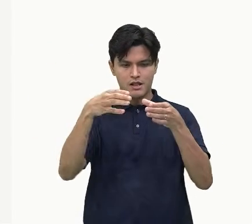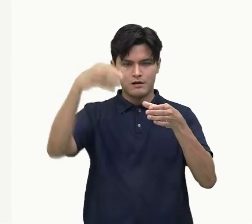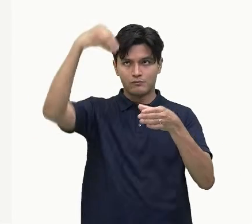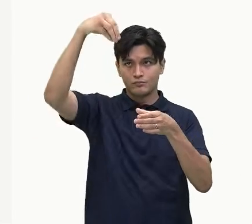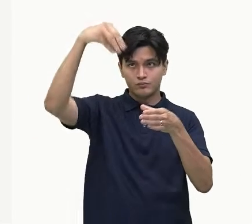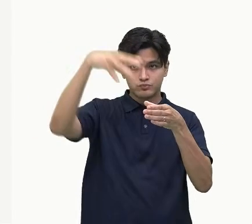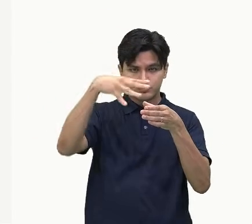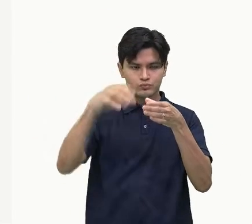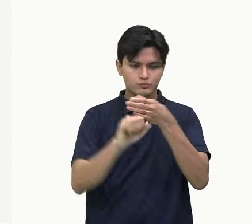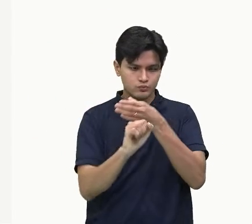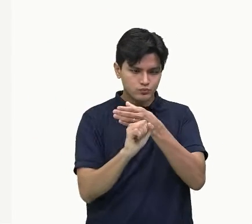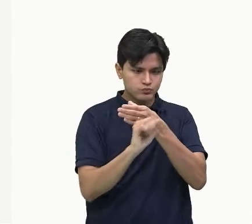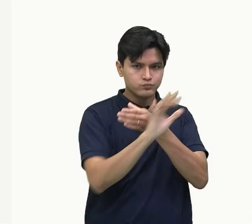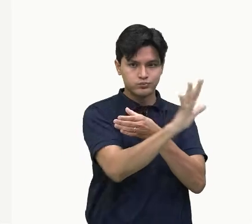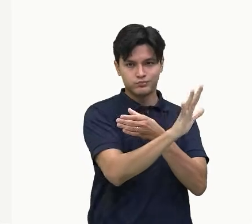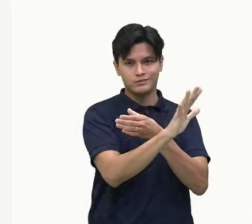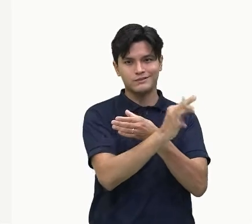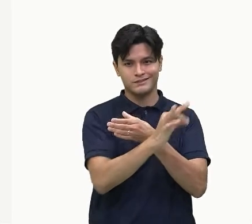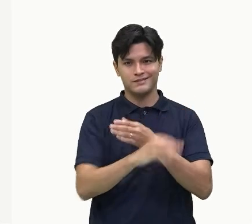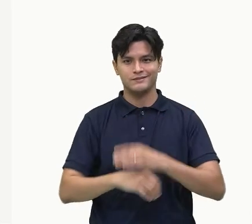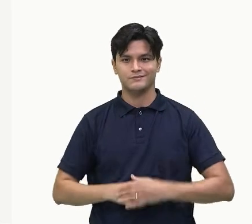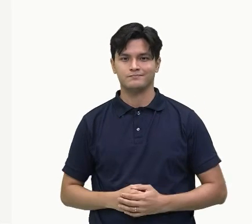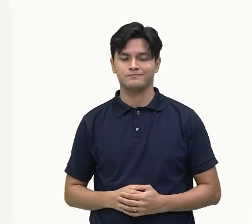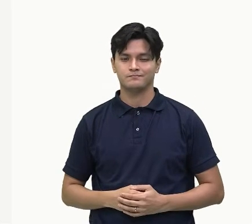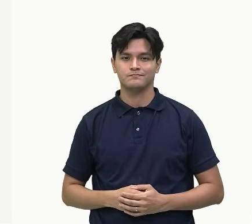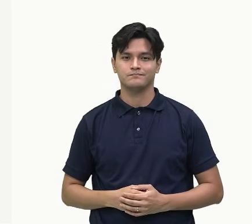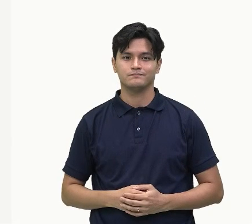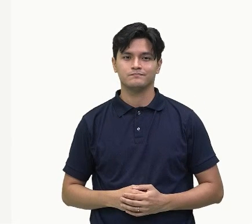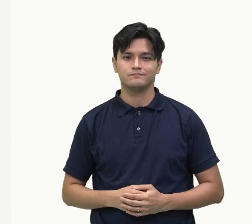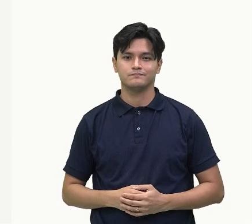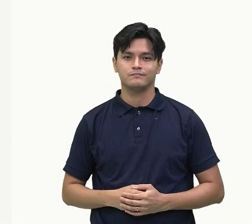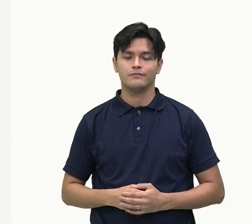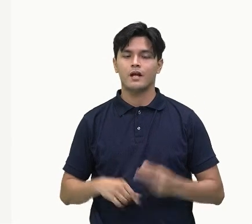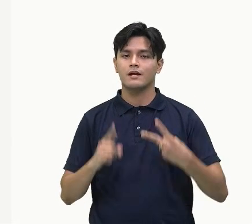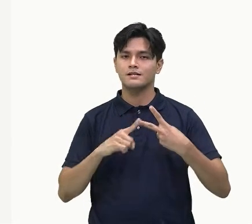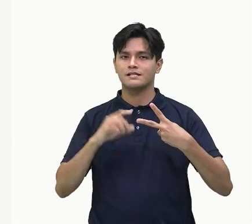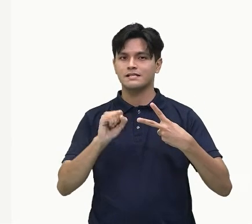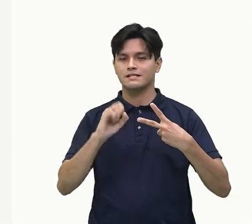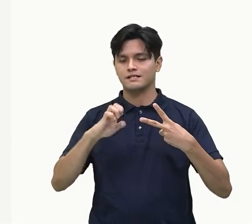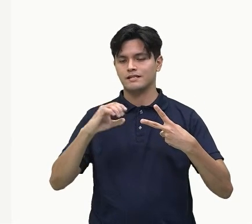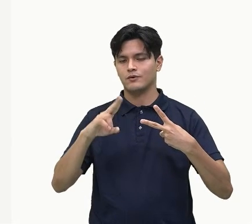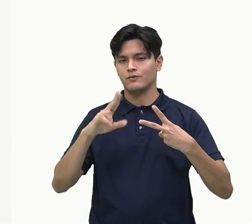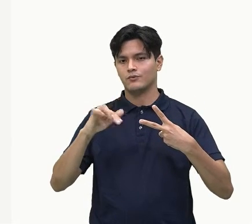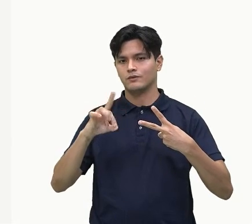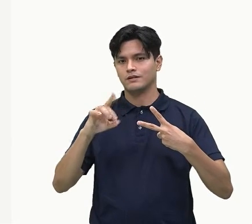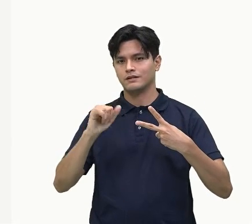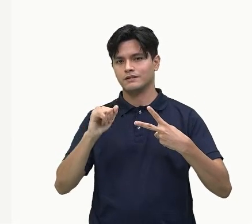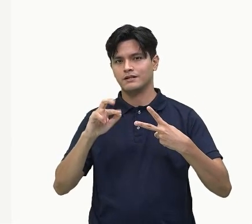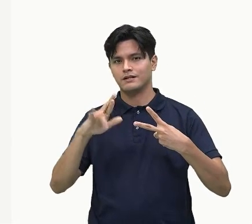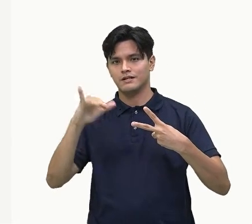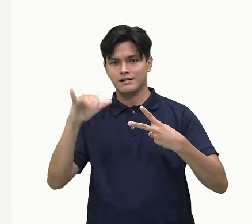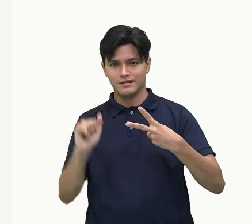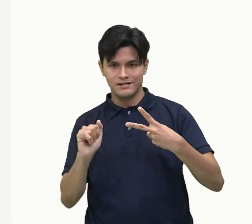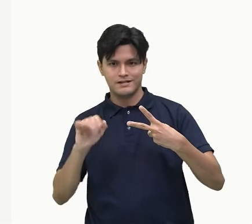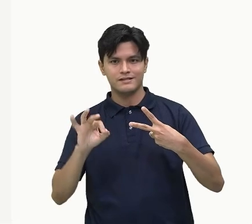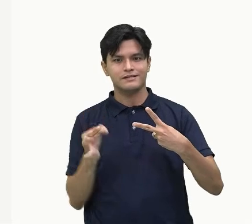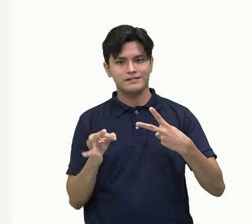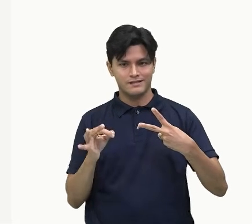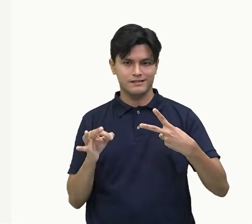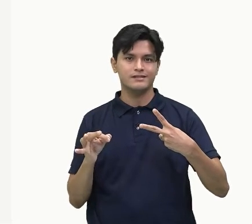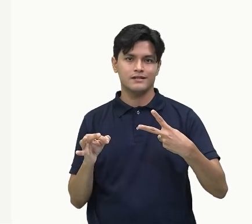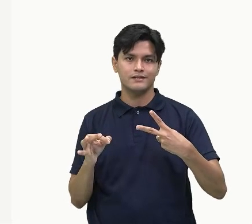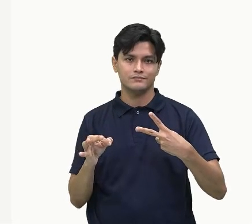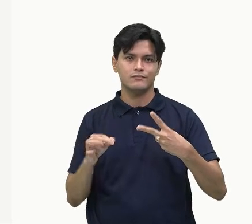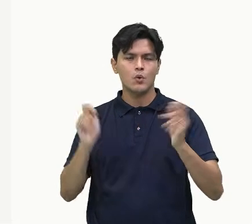de luz. Se não fosse fonte secundária, a gente não enxergava o raio de flores, né? Se os objetos não refletissem